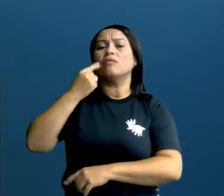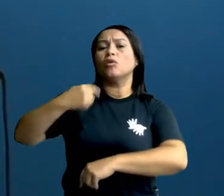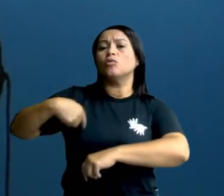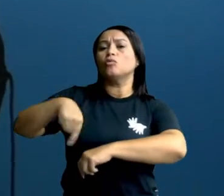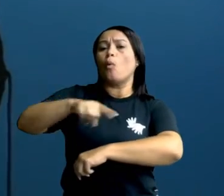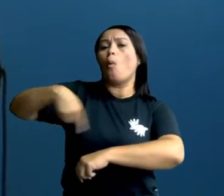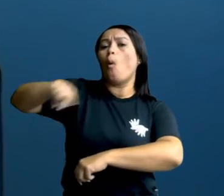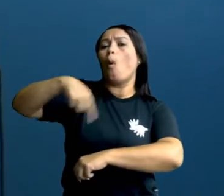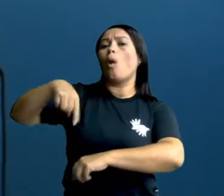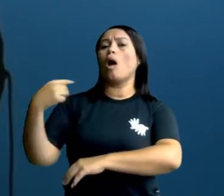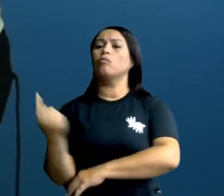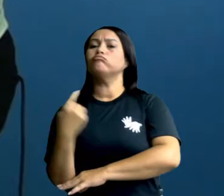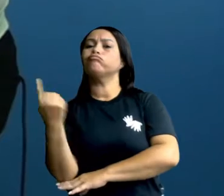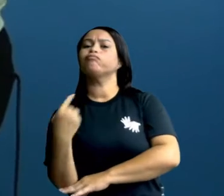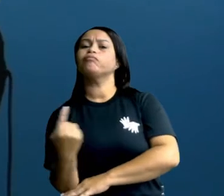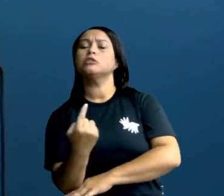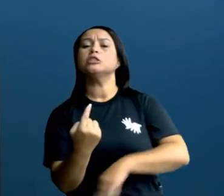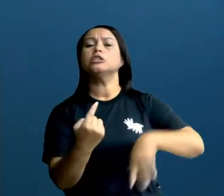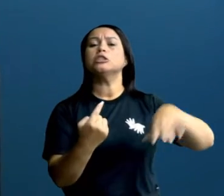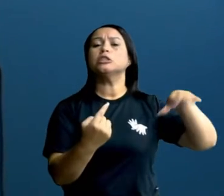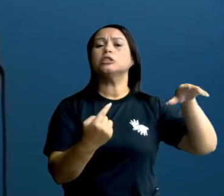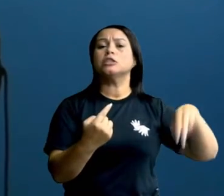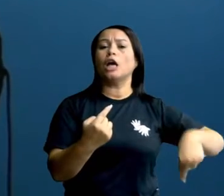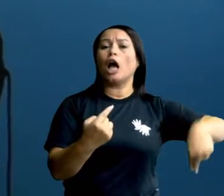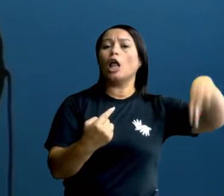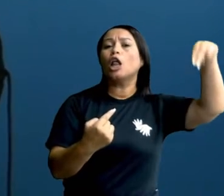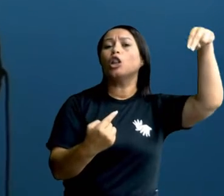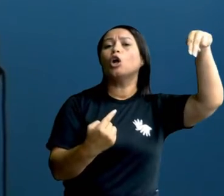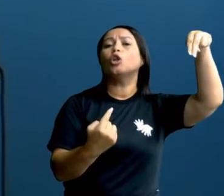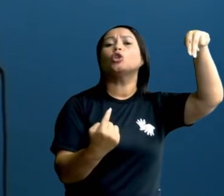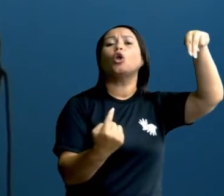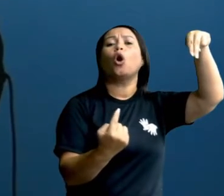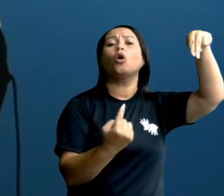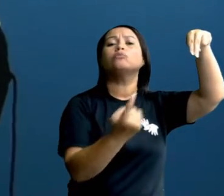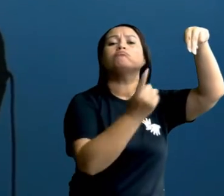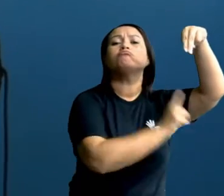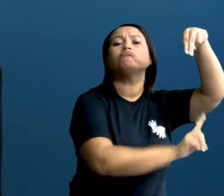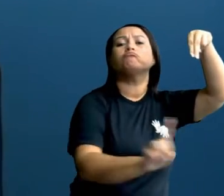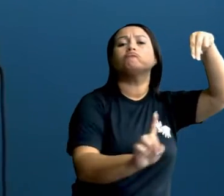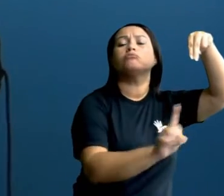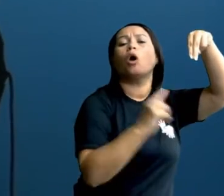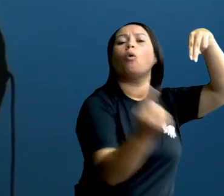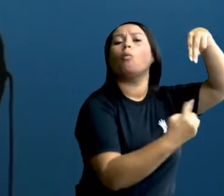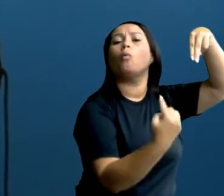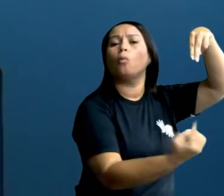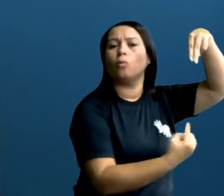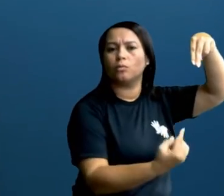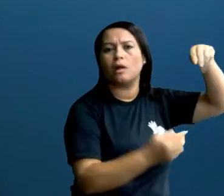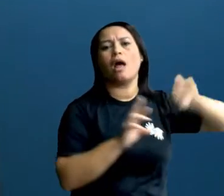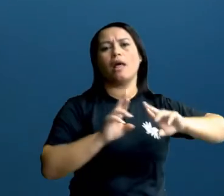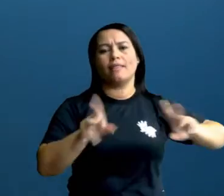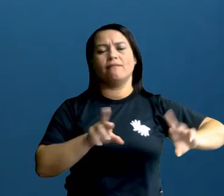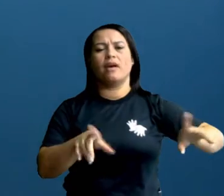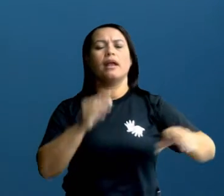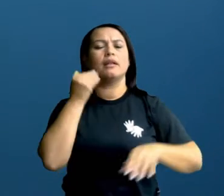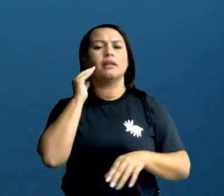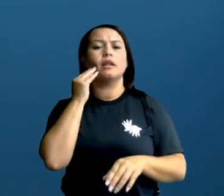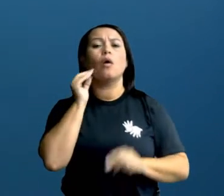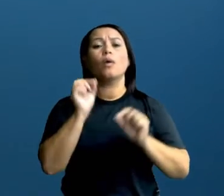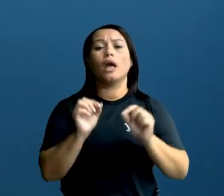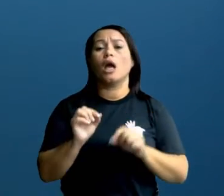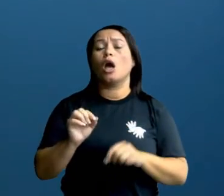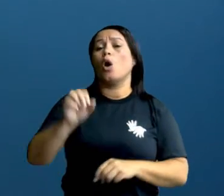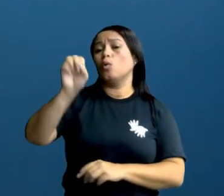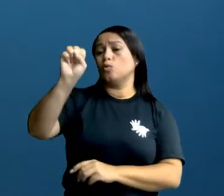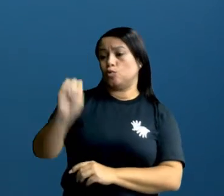Já no hemisfério norte, né, no caso do Katrina, você tem uma circulação anti-horária. Então, no hemisfério sul,